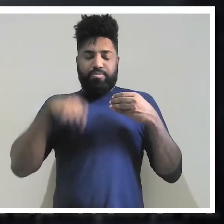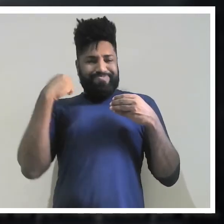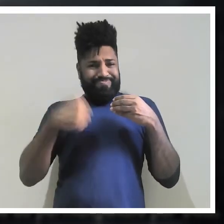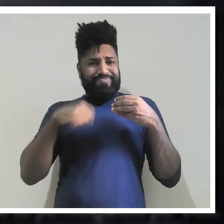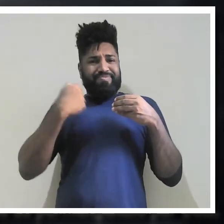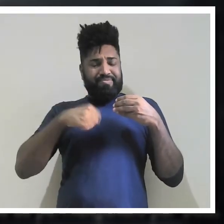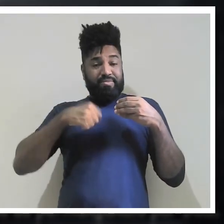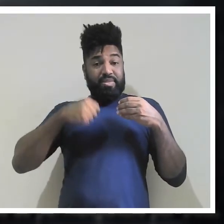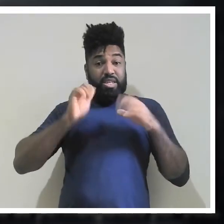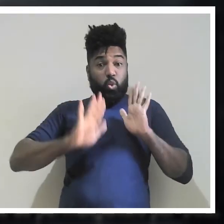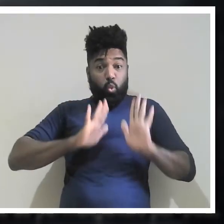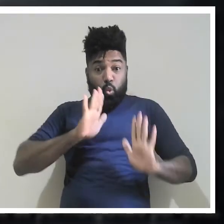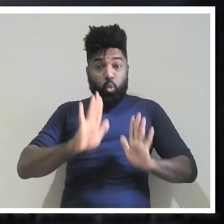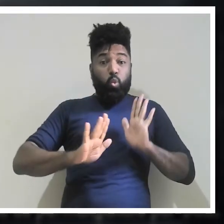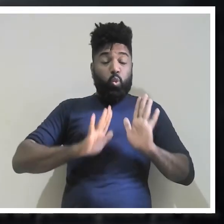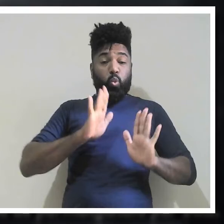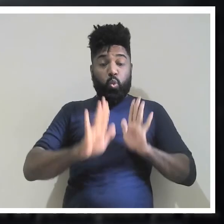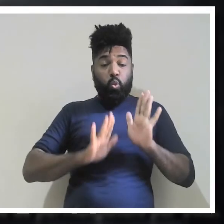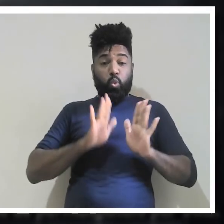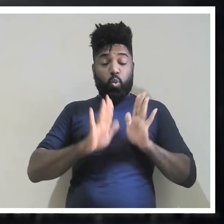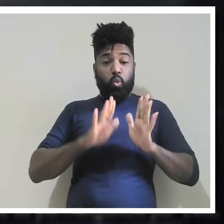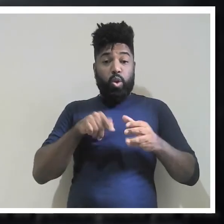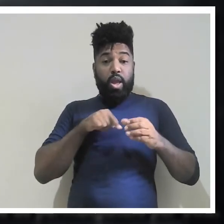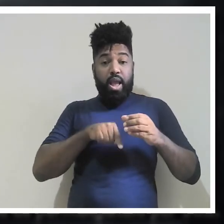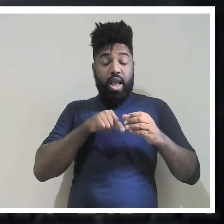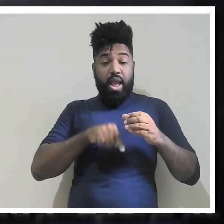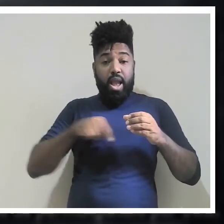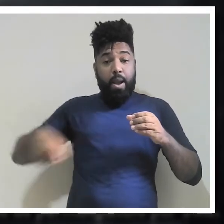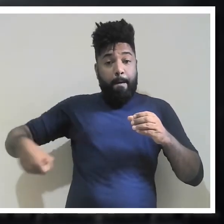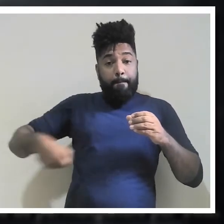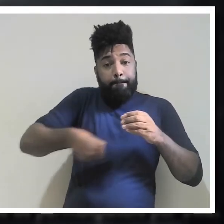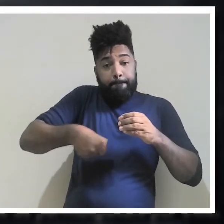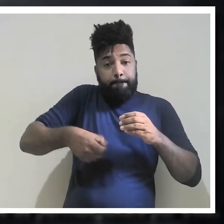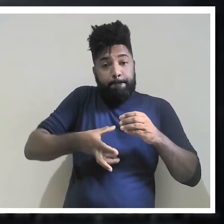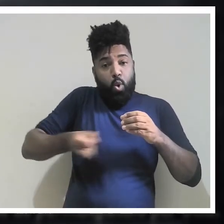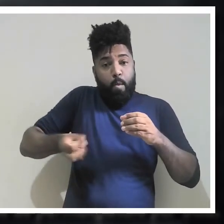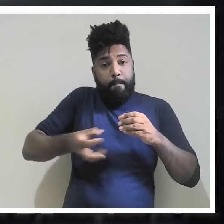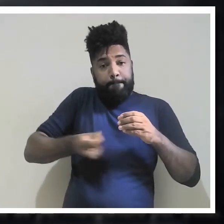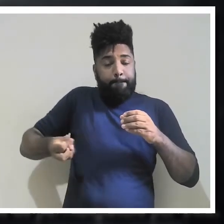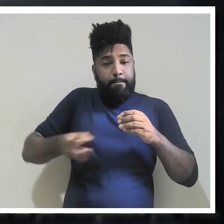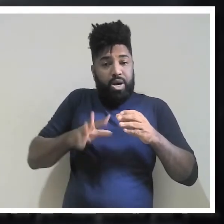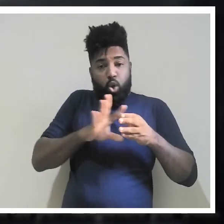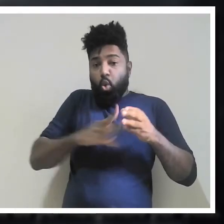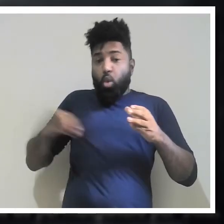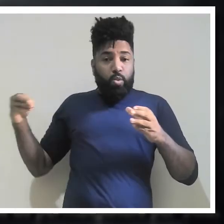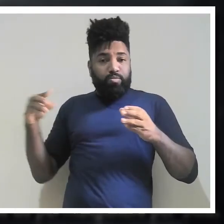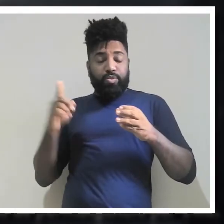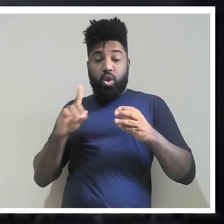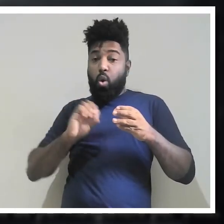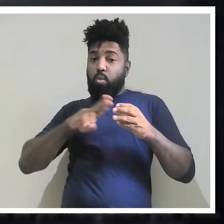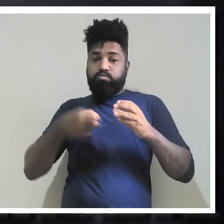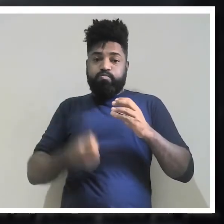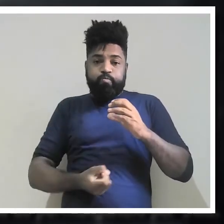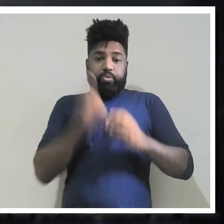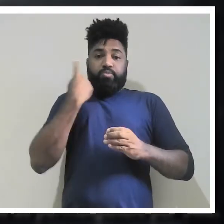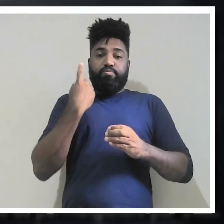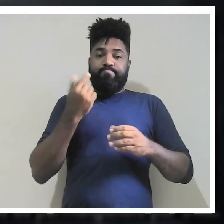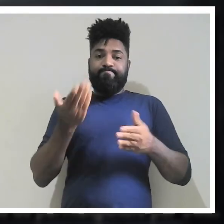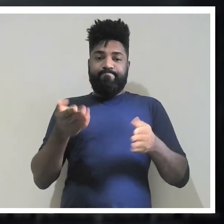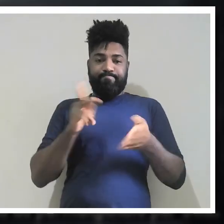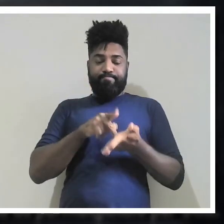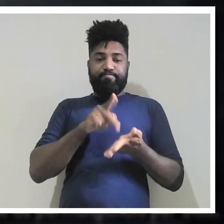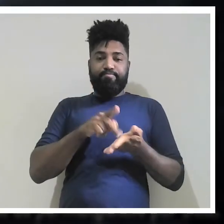cuidado redobrado para o seu material não ser aspirado pela bomba de vácuo ou ainda não ser contaminado por um golpe de ariete. Para